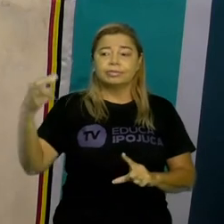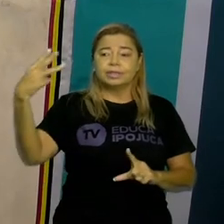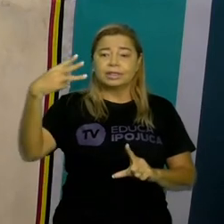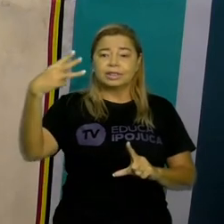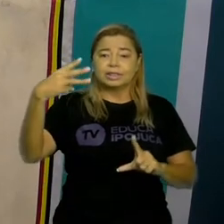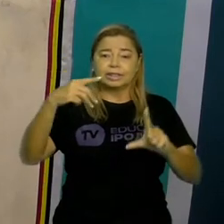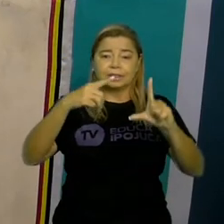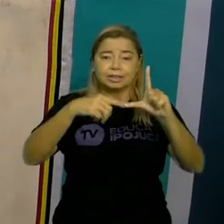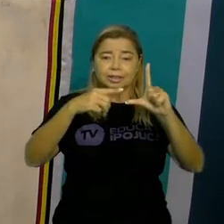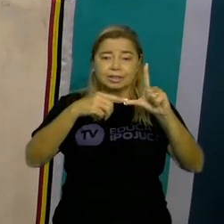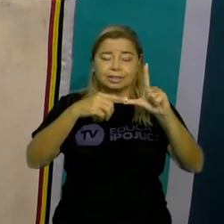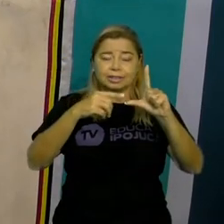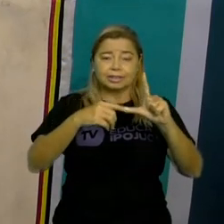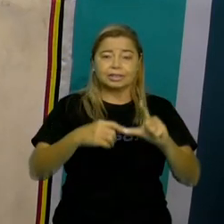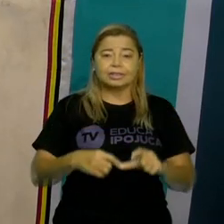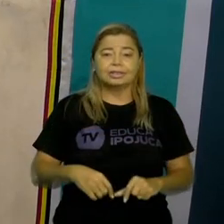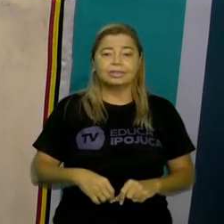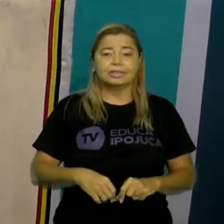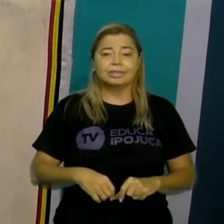Terceira letra, letrinha